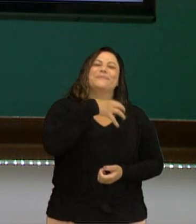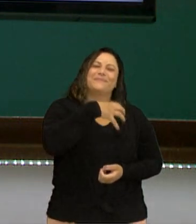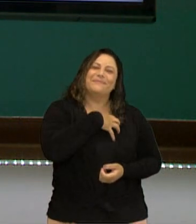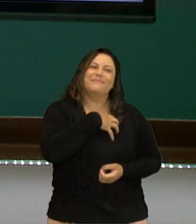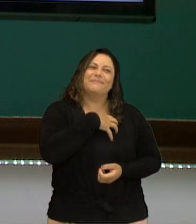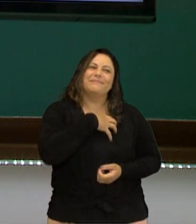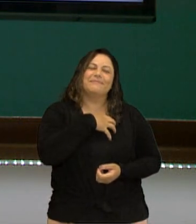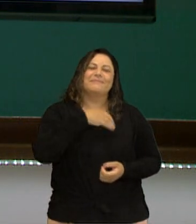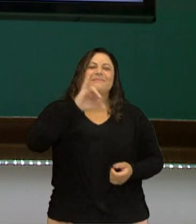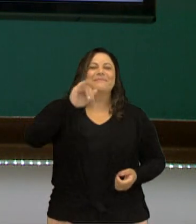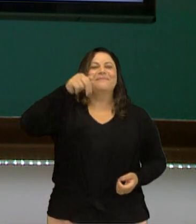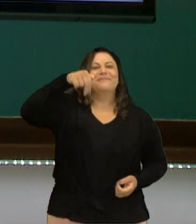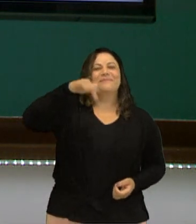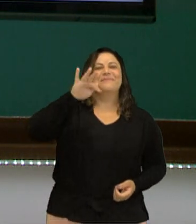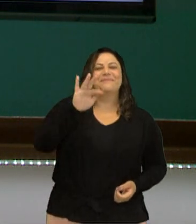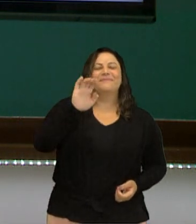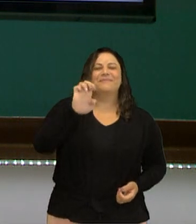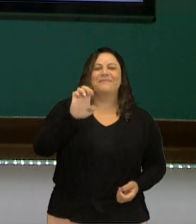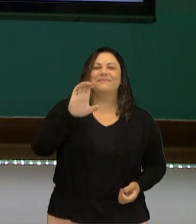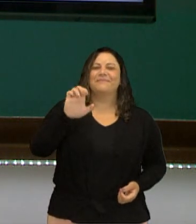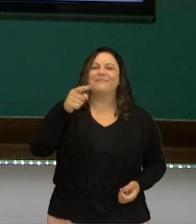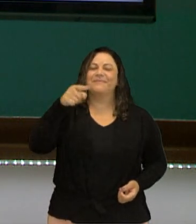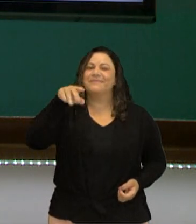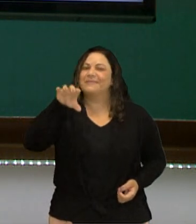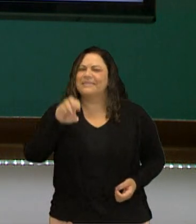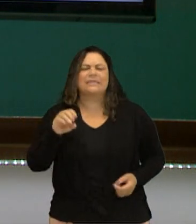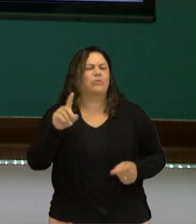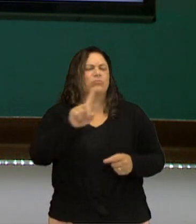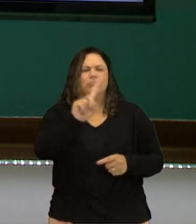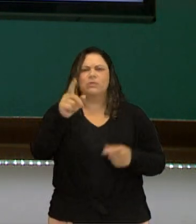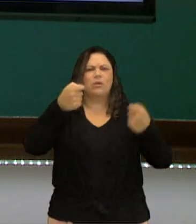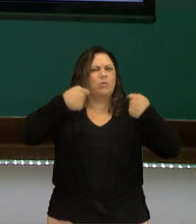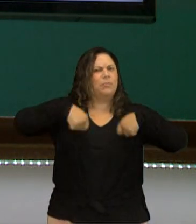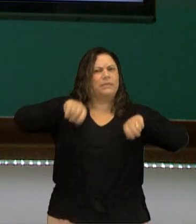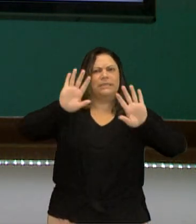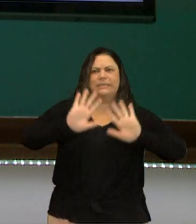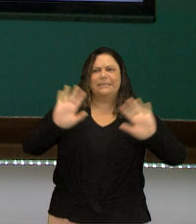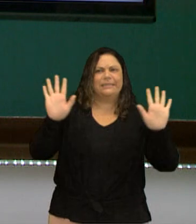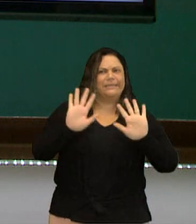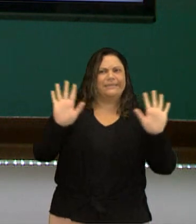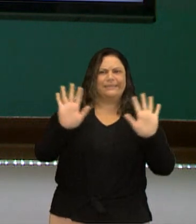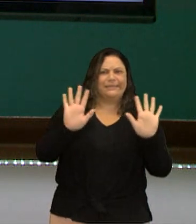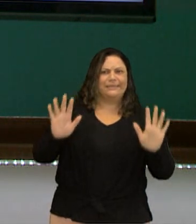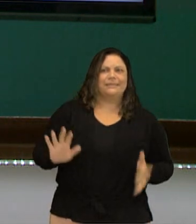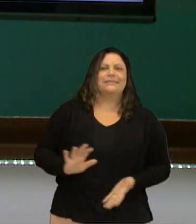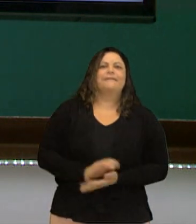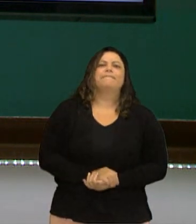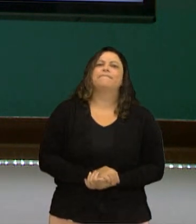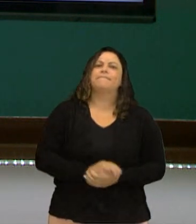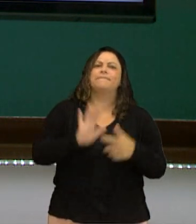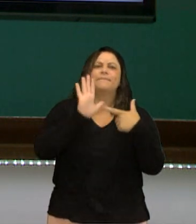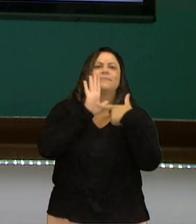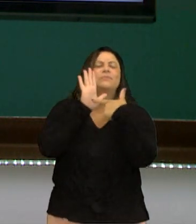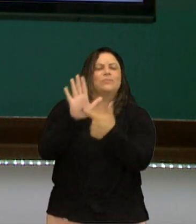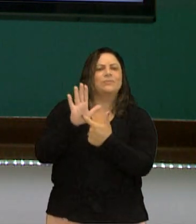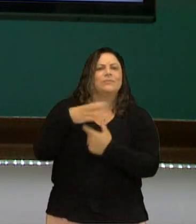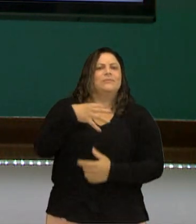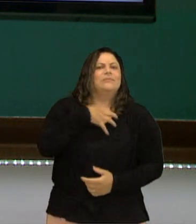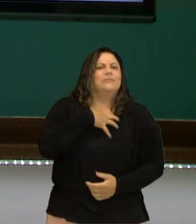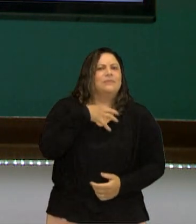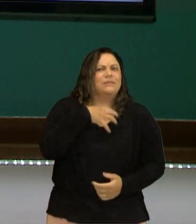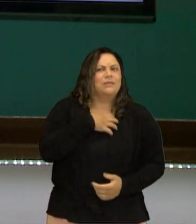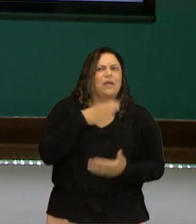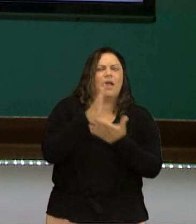Infecções, necessariamente não precisa ter sintomas. Então, quando eu apresento aqui os sintomas, em